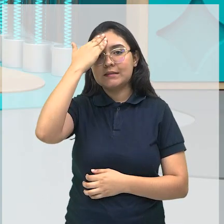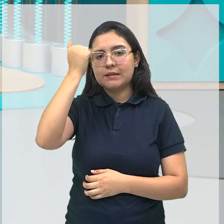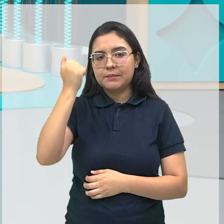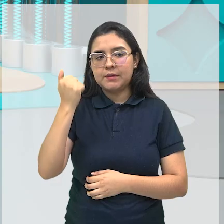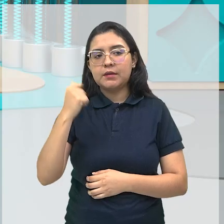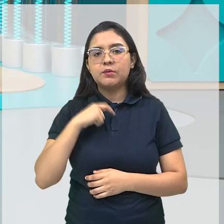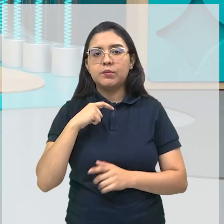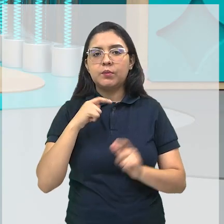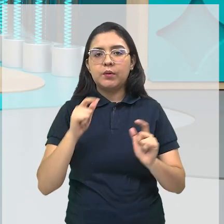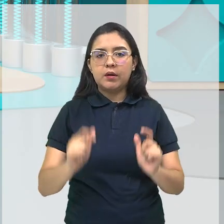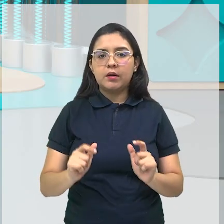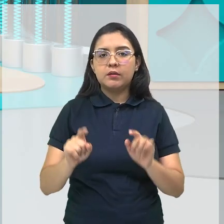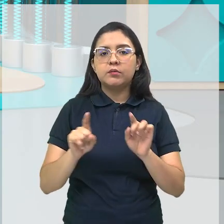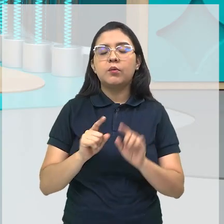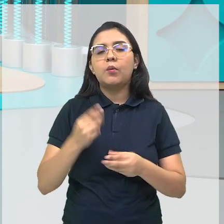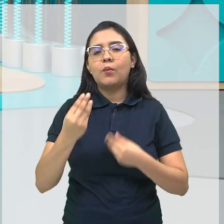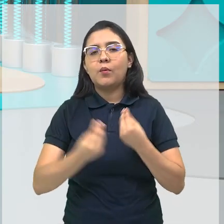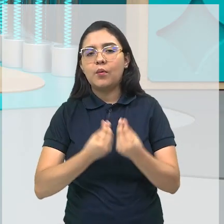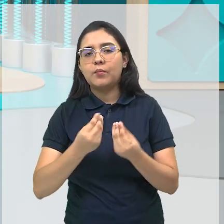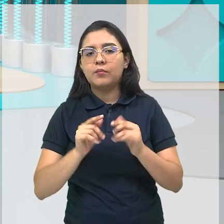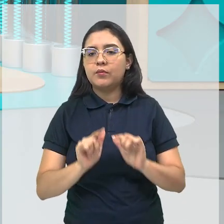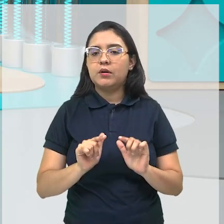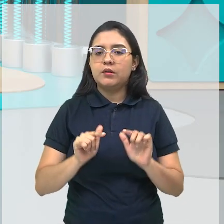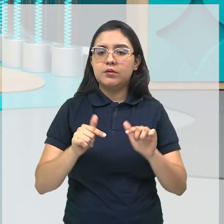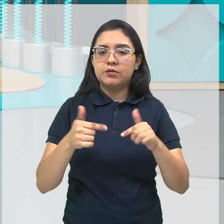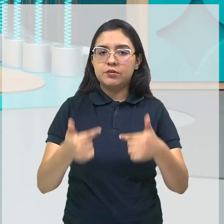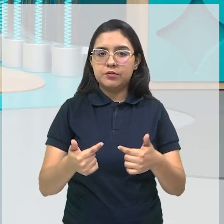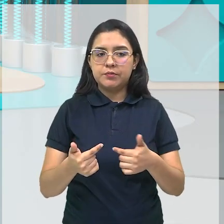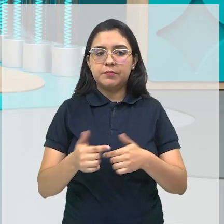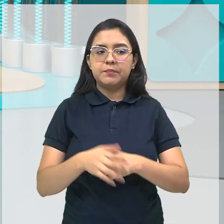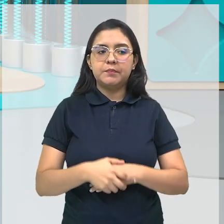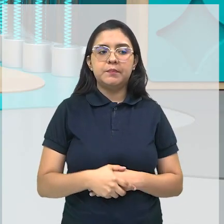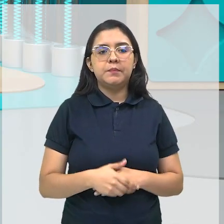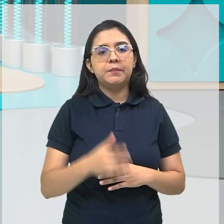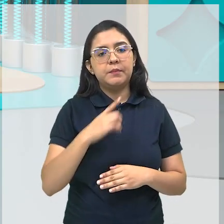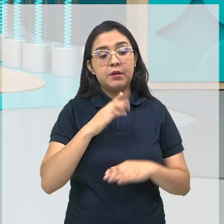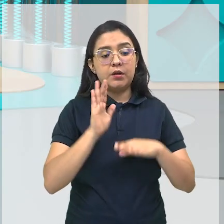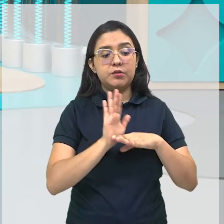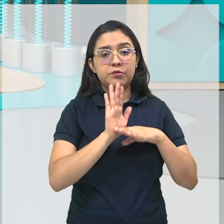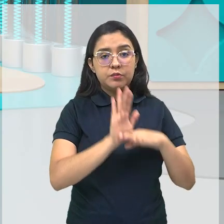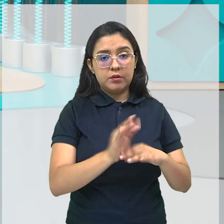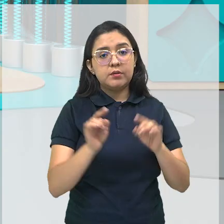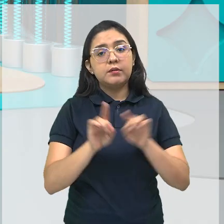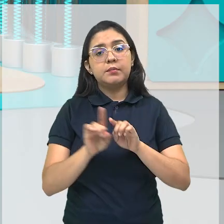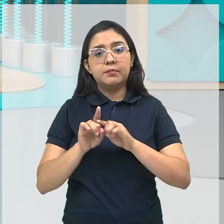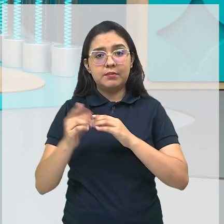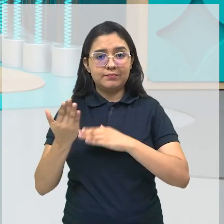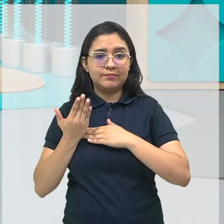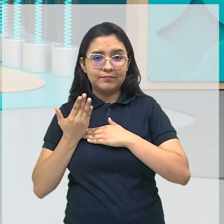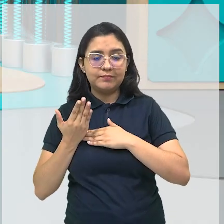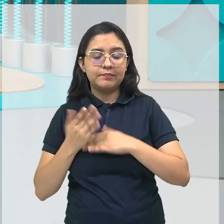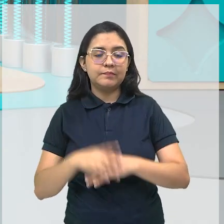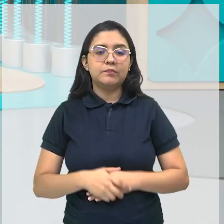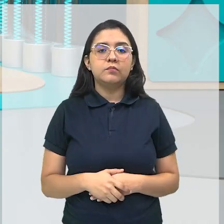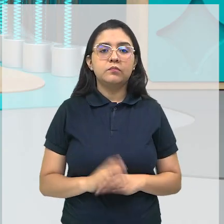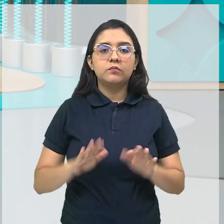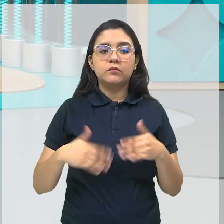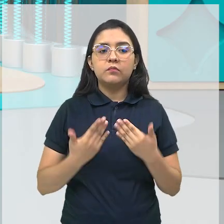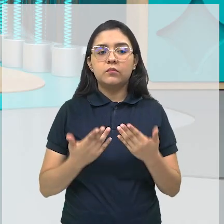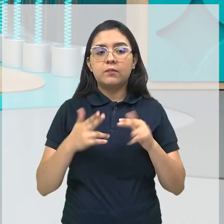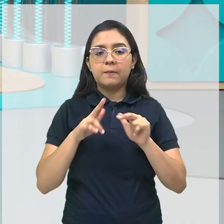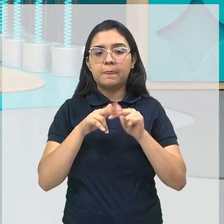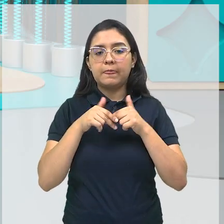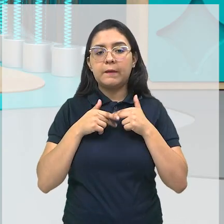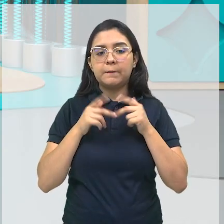do ambiente, do que fazer para preservar a vida do outro e a sua também, ok? Então, por isso